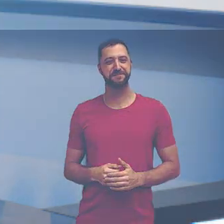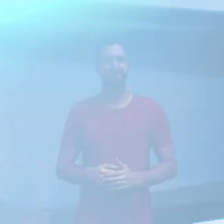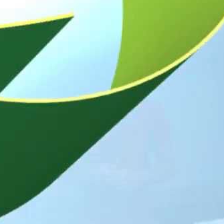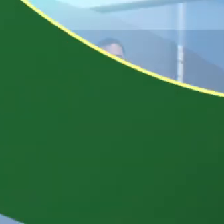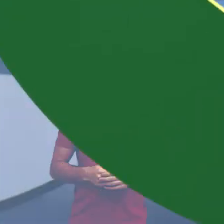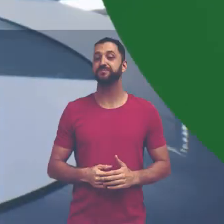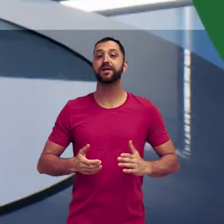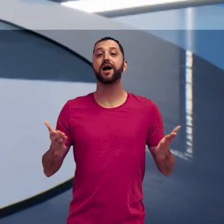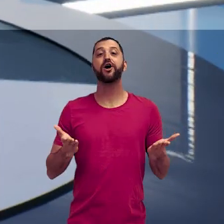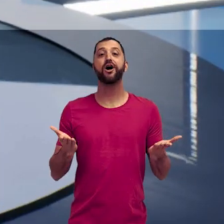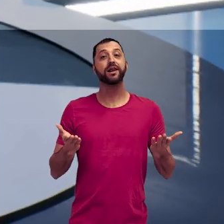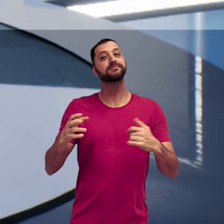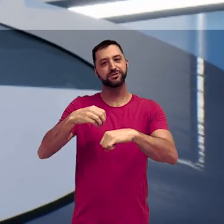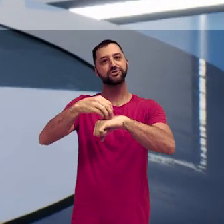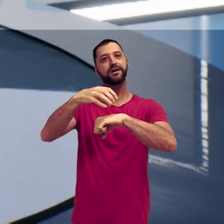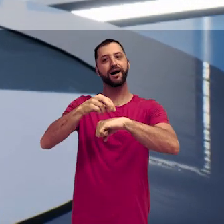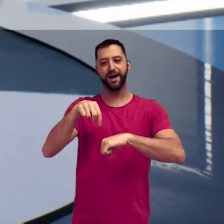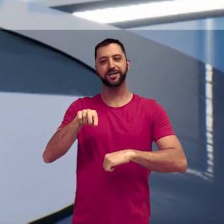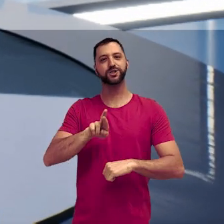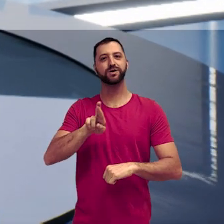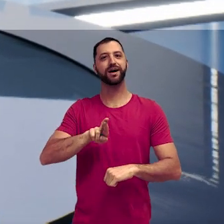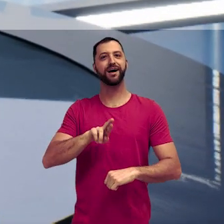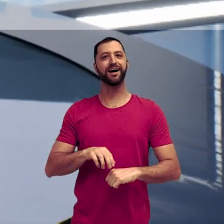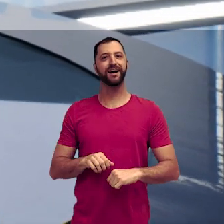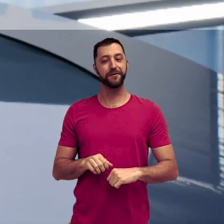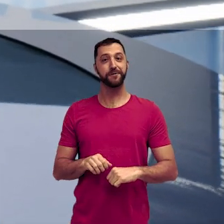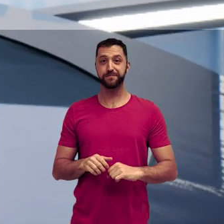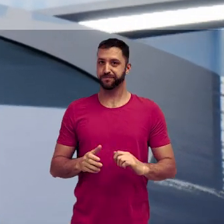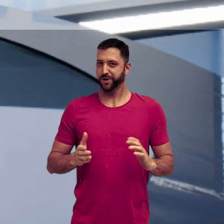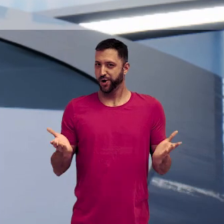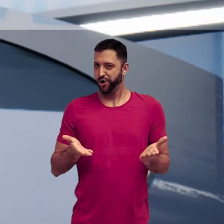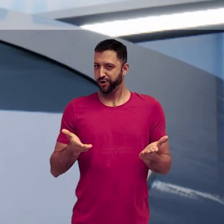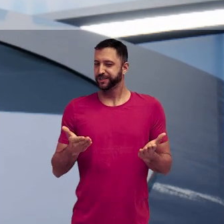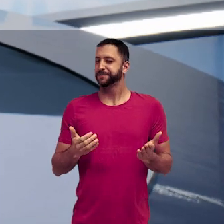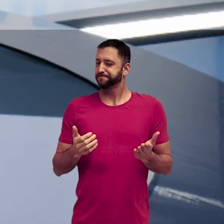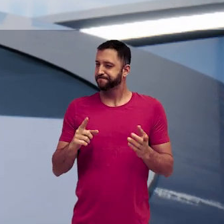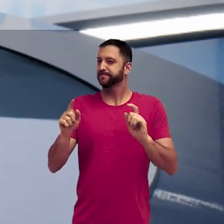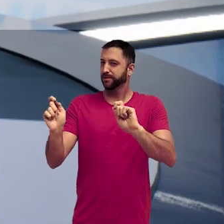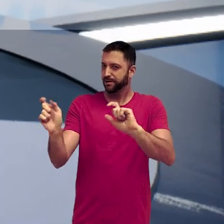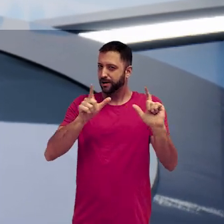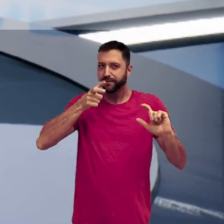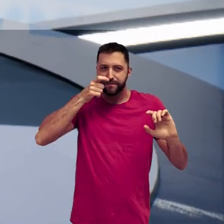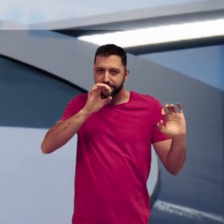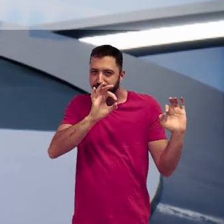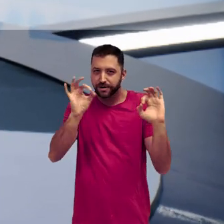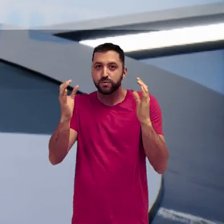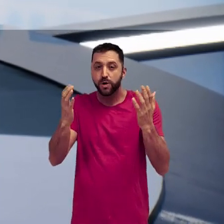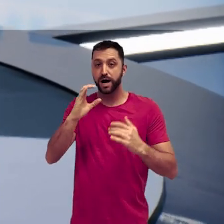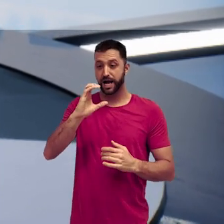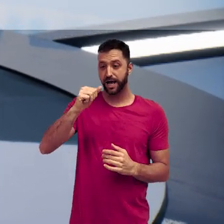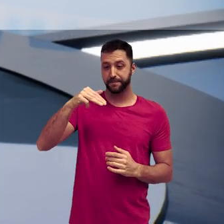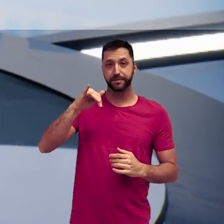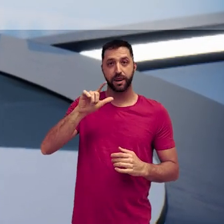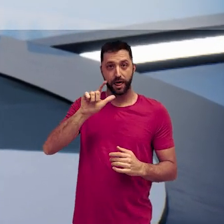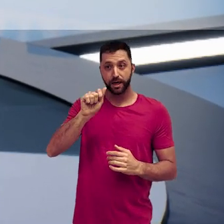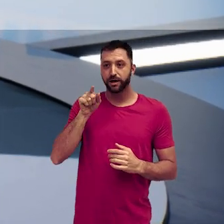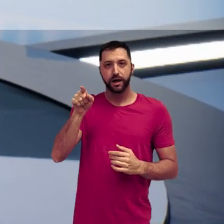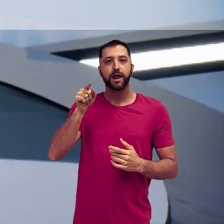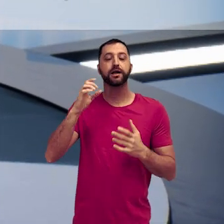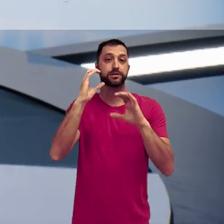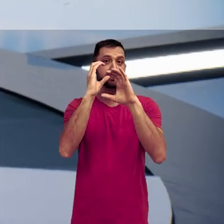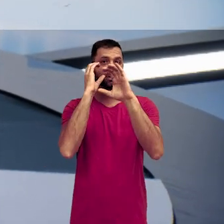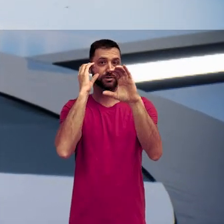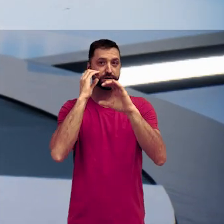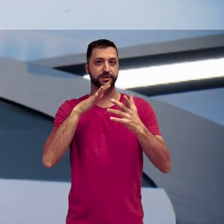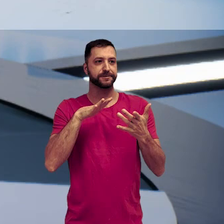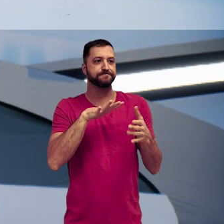tá? Chegou a hora do quadro Descomplica Ressoar. No episódio de hoje, Camila Matana, consultora